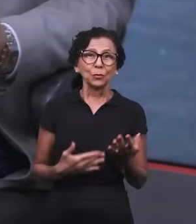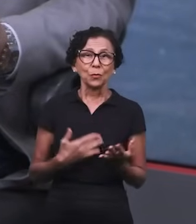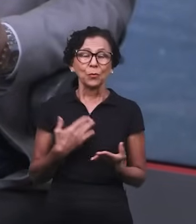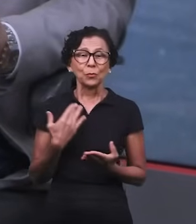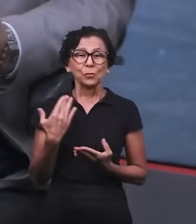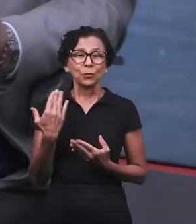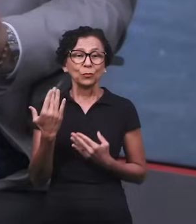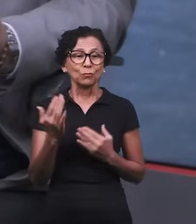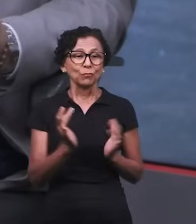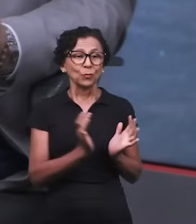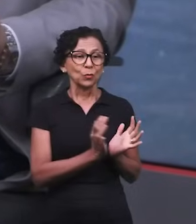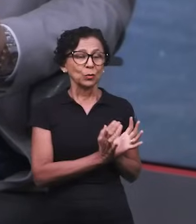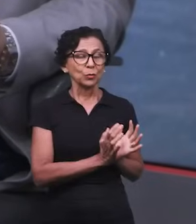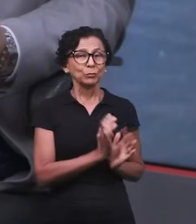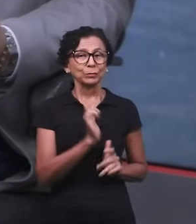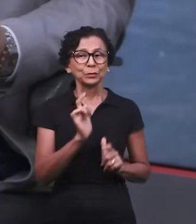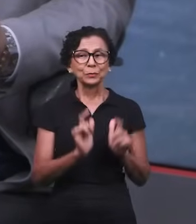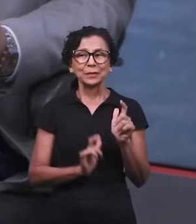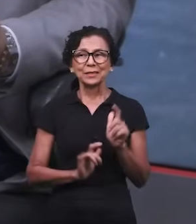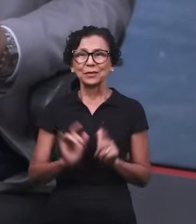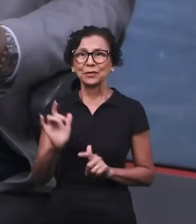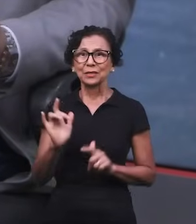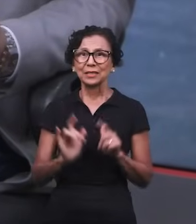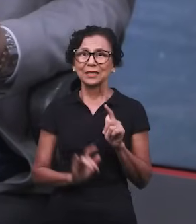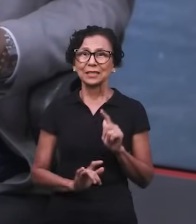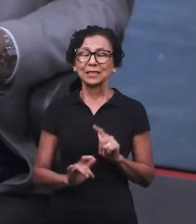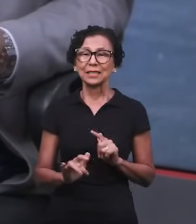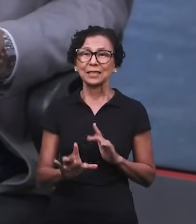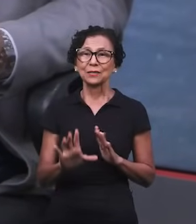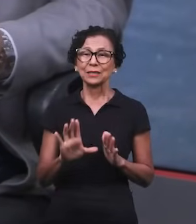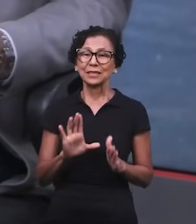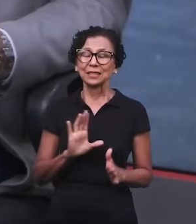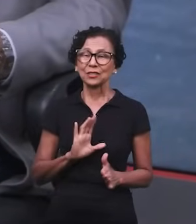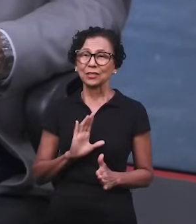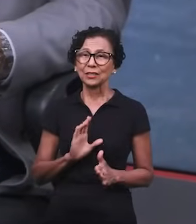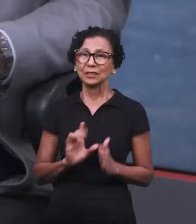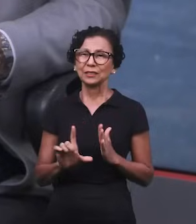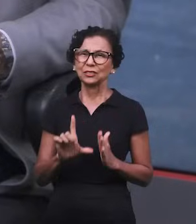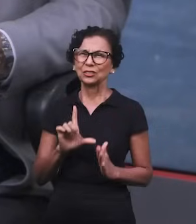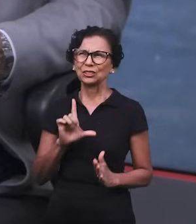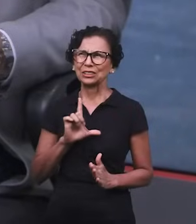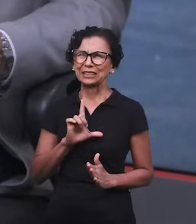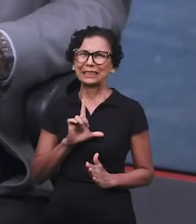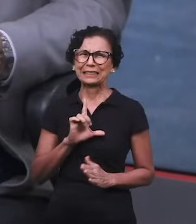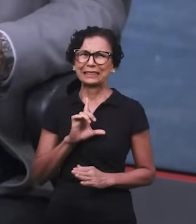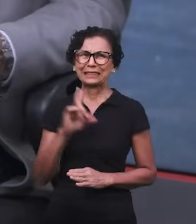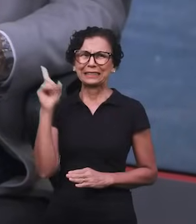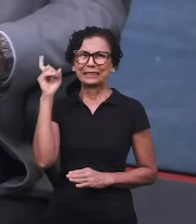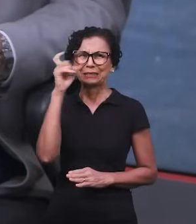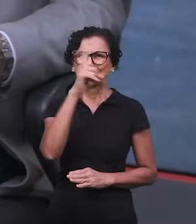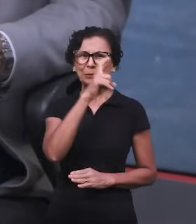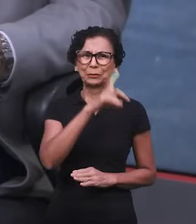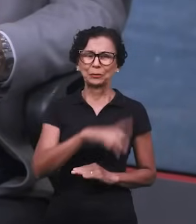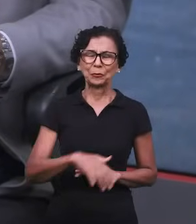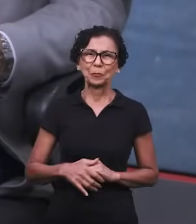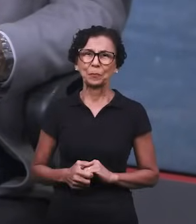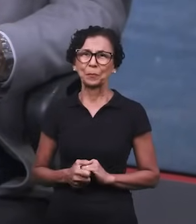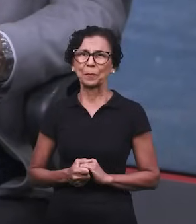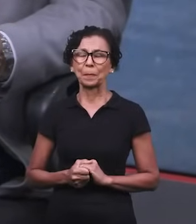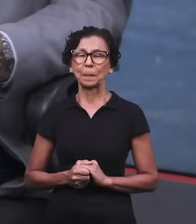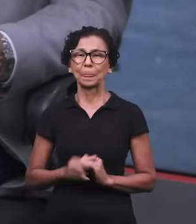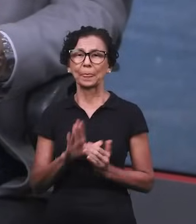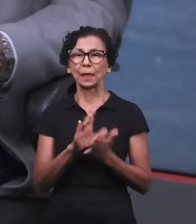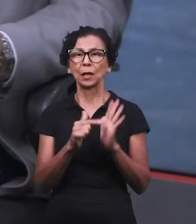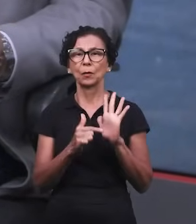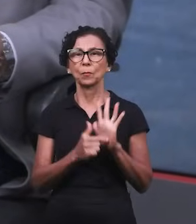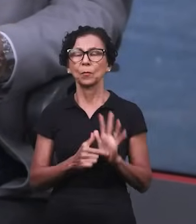já se complicou. Então, o que diz a palavra, né? A palavra é sempre aquilo que nos orienta, é a nossa lâmpada. É bem-aventurado o varão que não